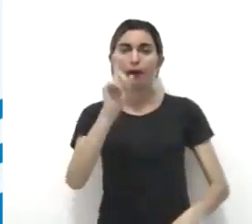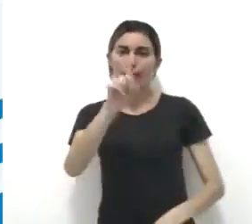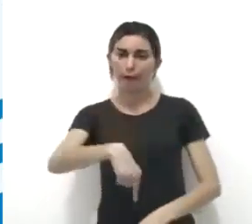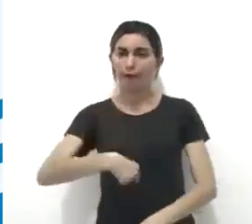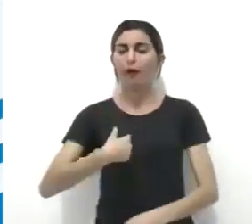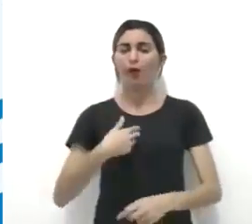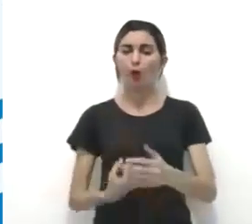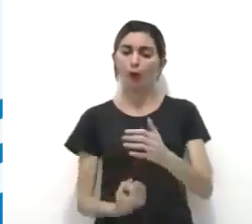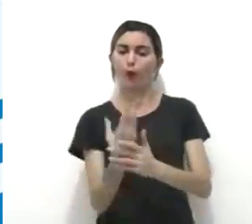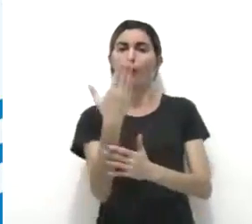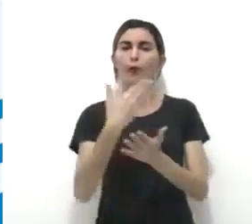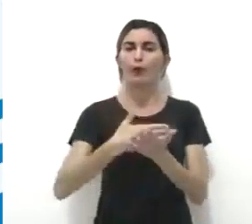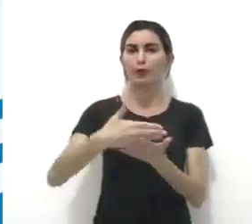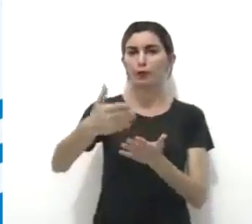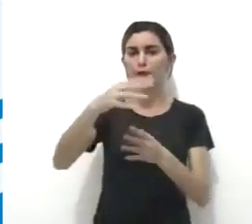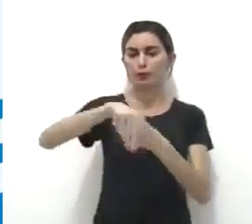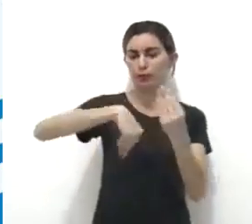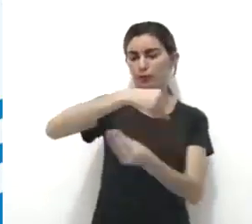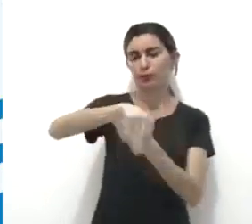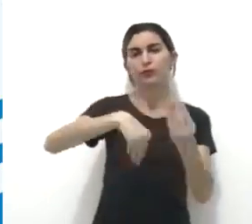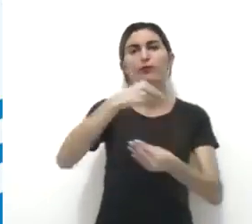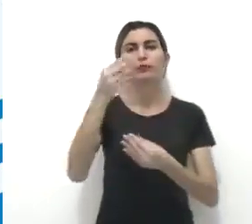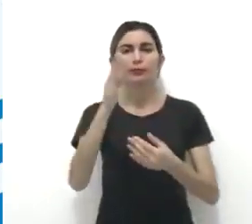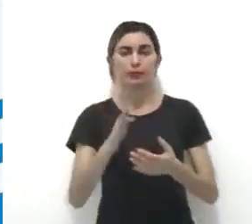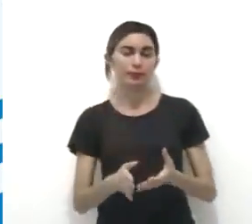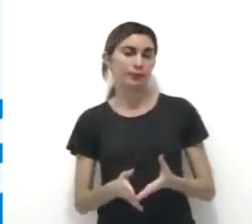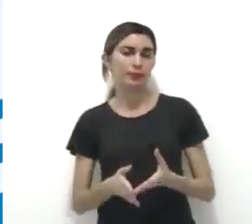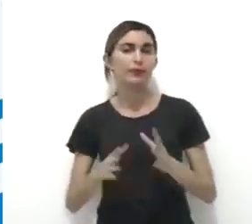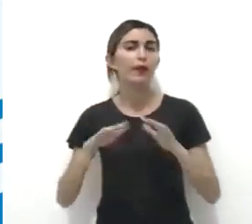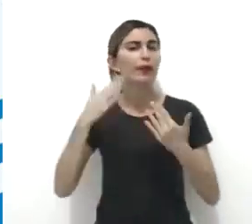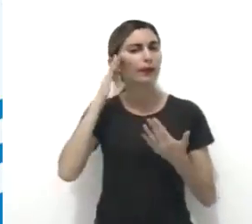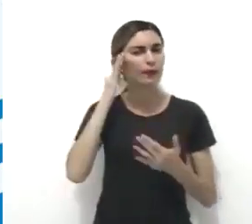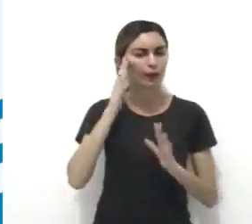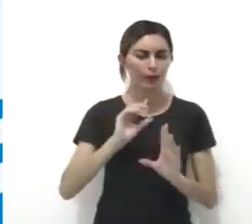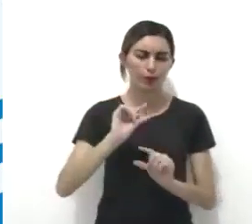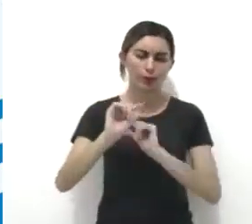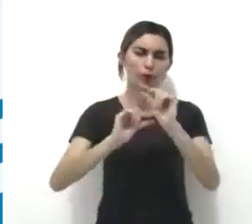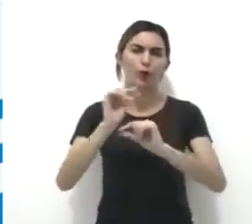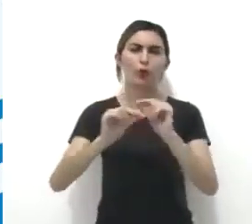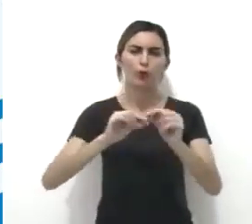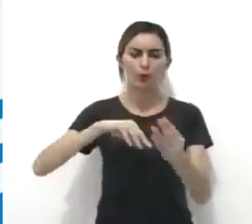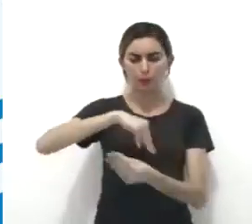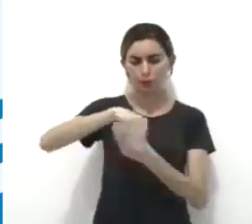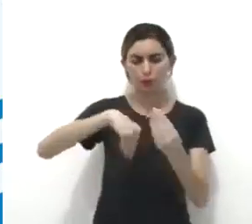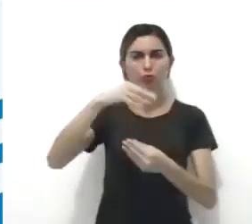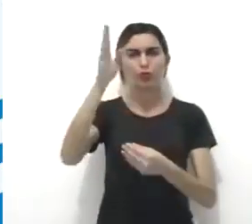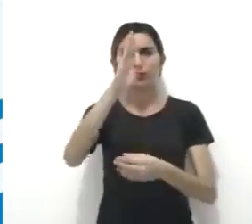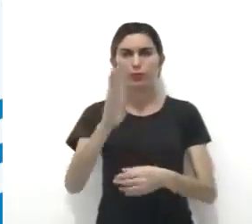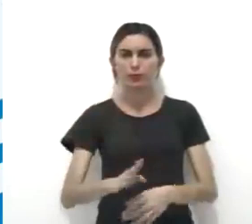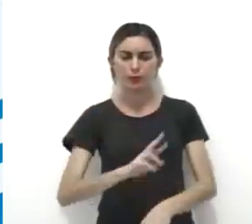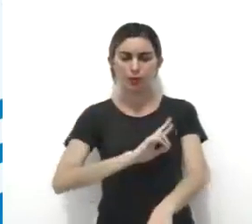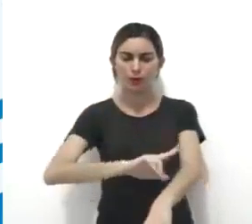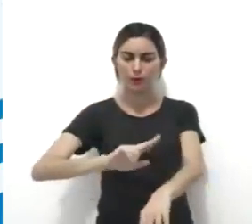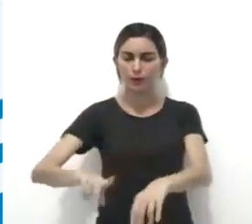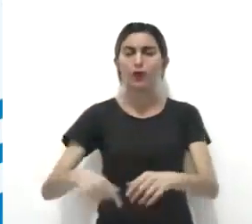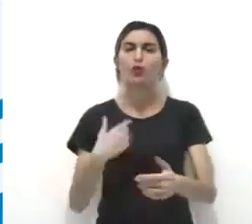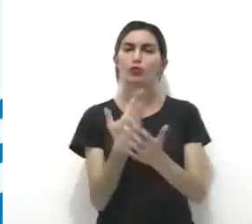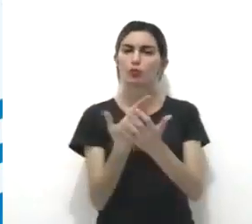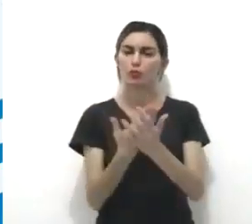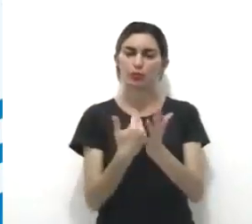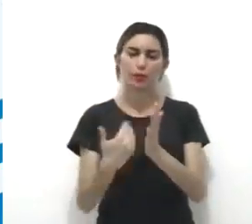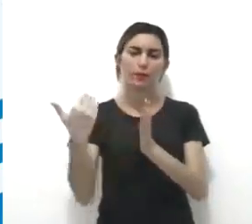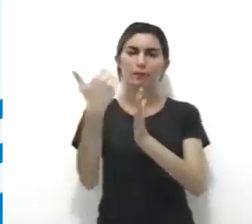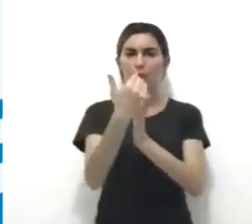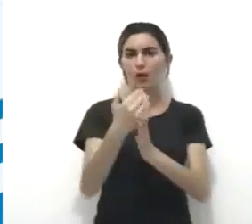que são a origem da nossa miscigenação. Entendendo um pouquinho da miscigenação do nosso país, vamos estudar